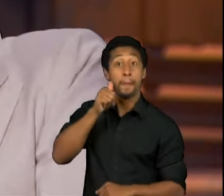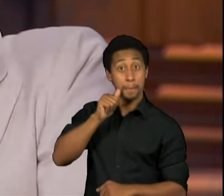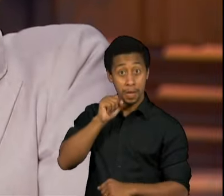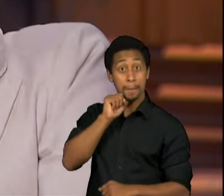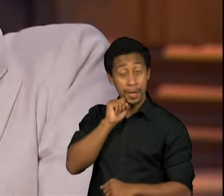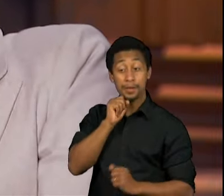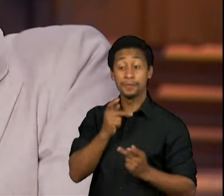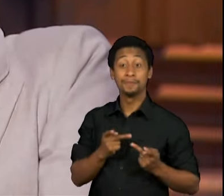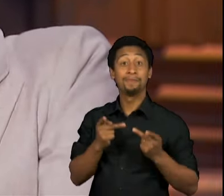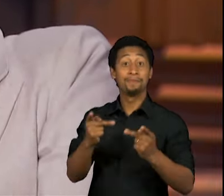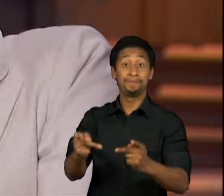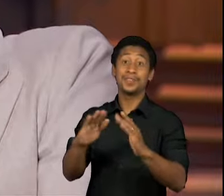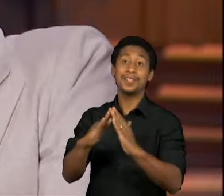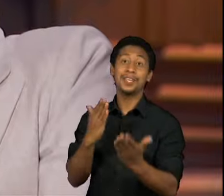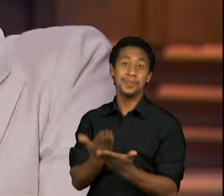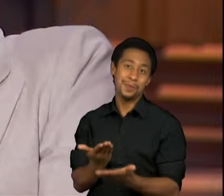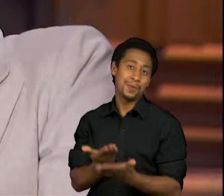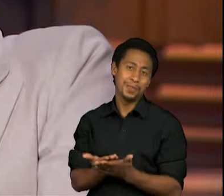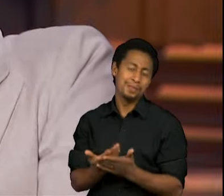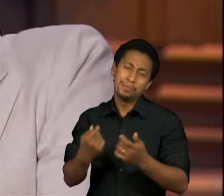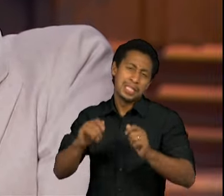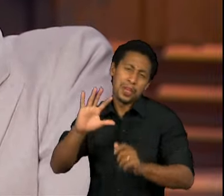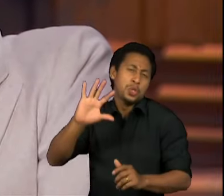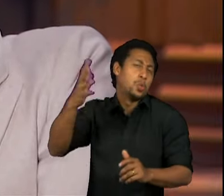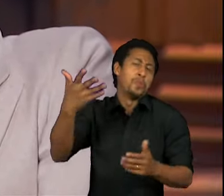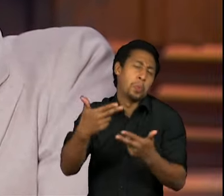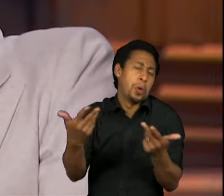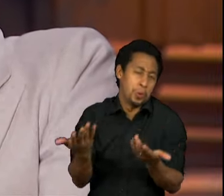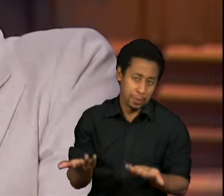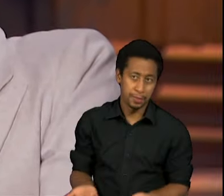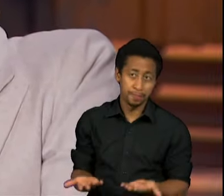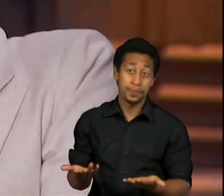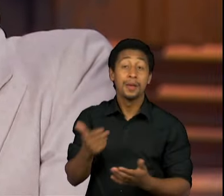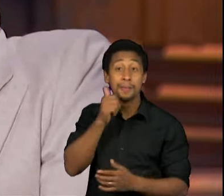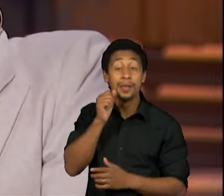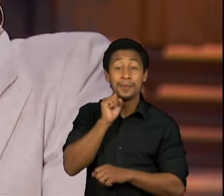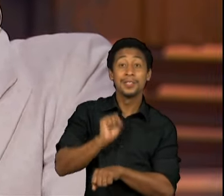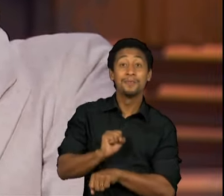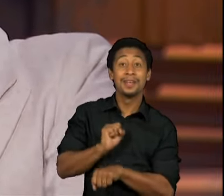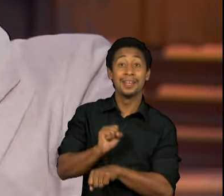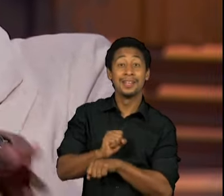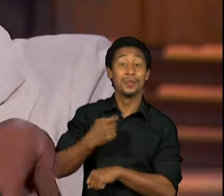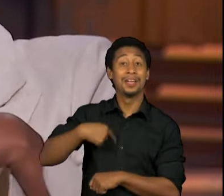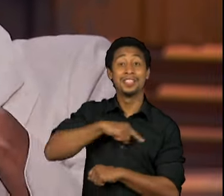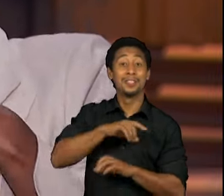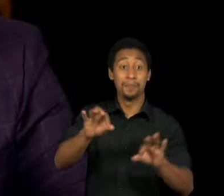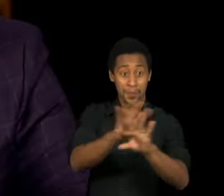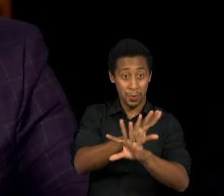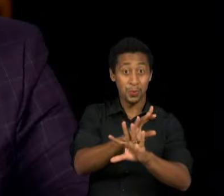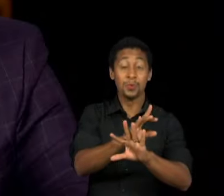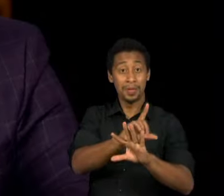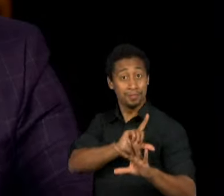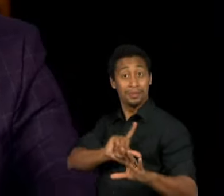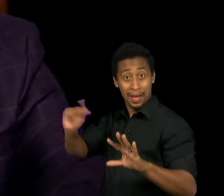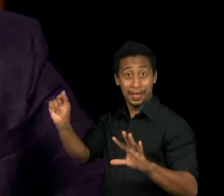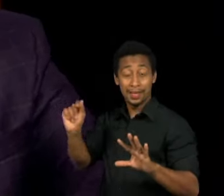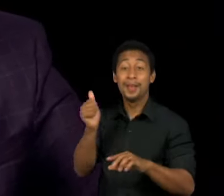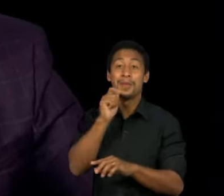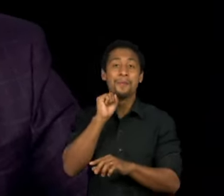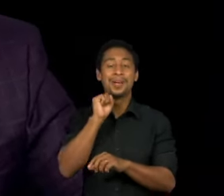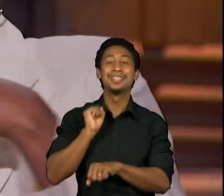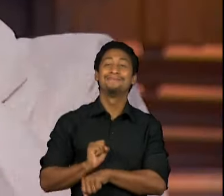problema e acabou ficando para além do horário da saída e quando a gente saiu ele tava ali porque ele era metido